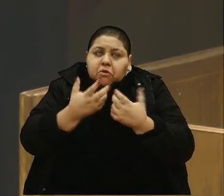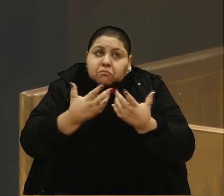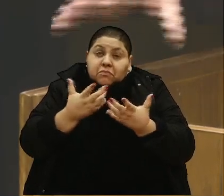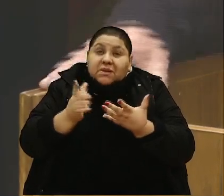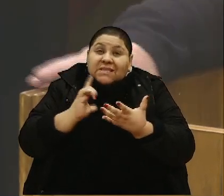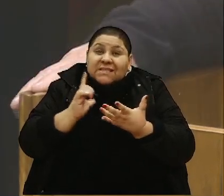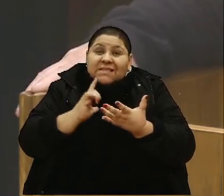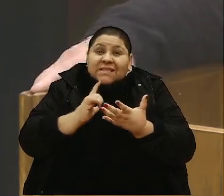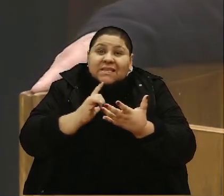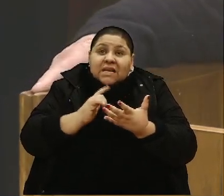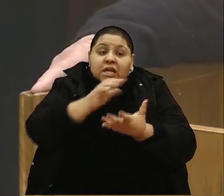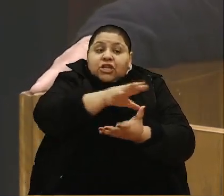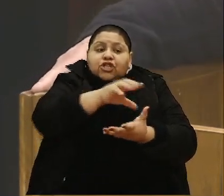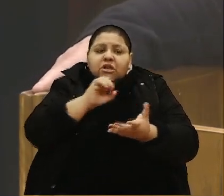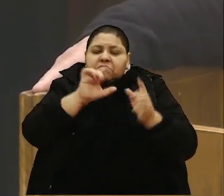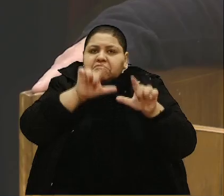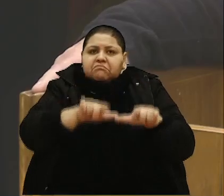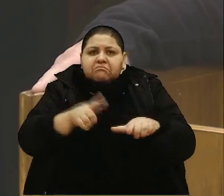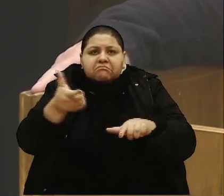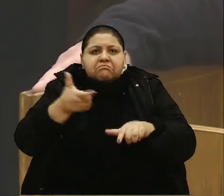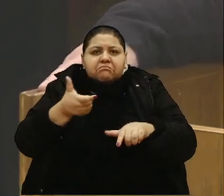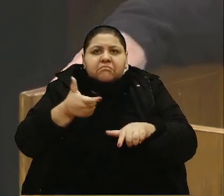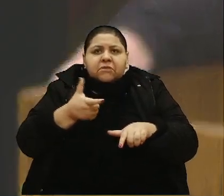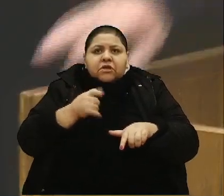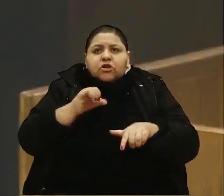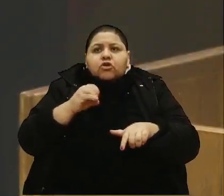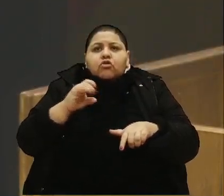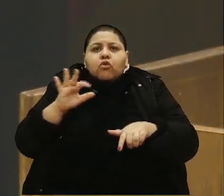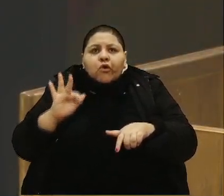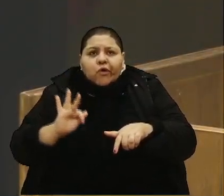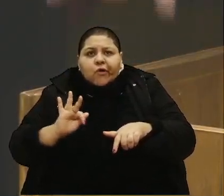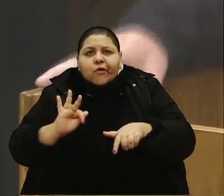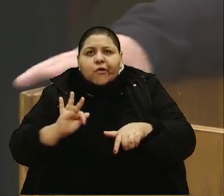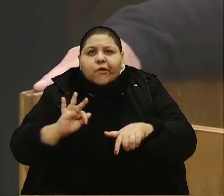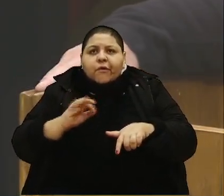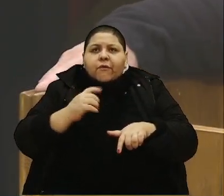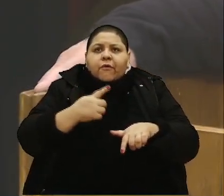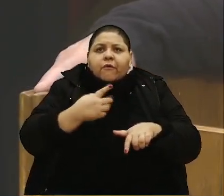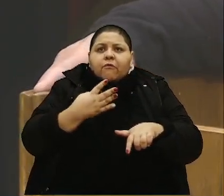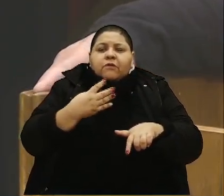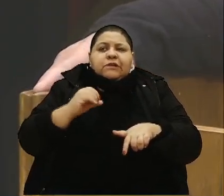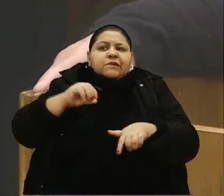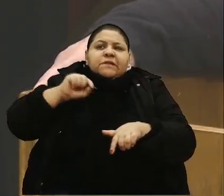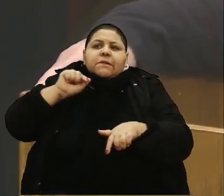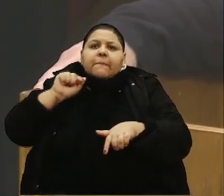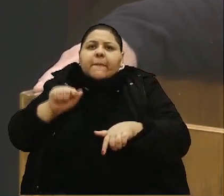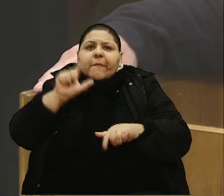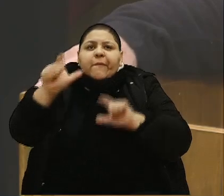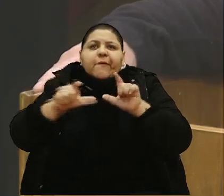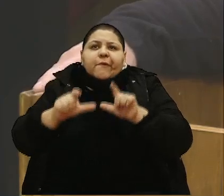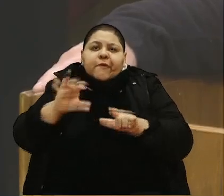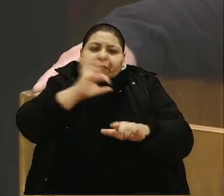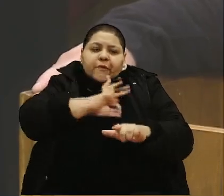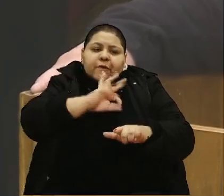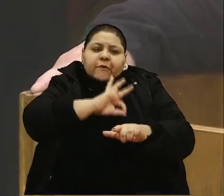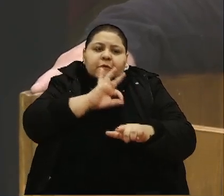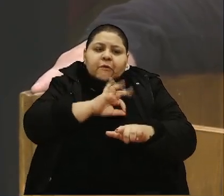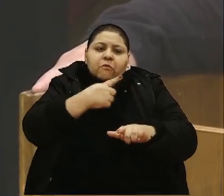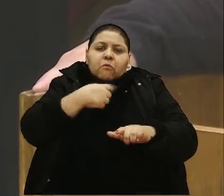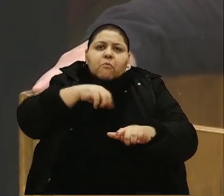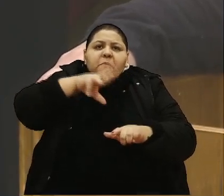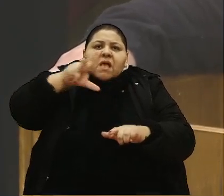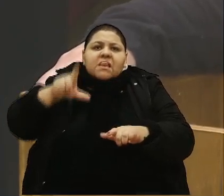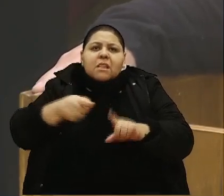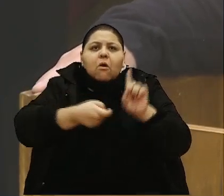tem que tirar dinheiro de algum lugar. Não querem tirar do IOF das 140 mil pessoas que ganham mais de 1 milhão por